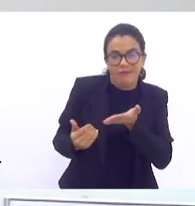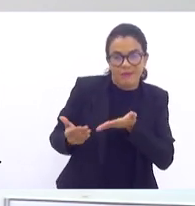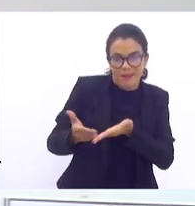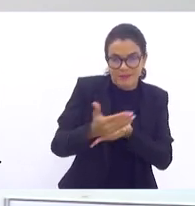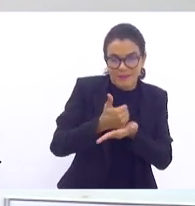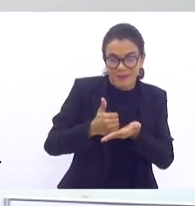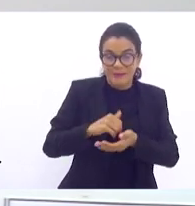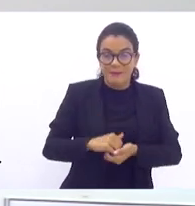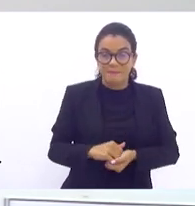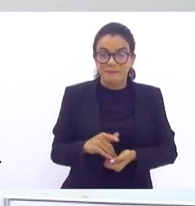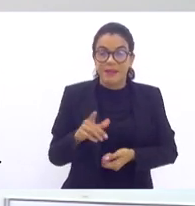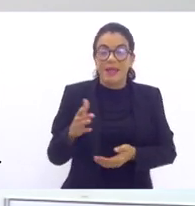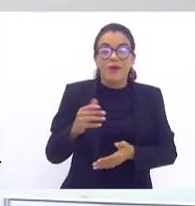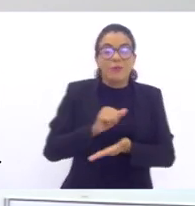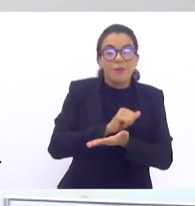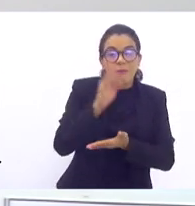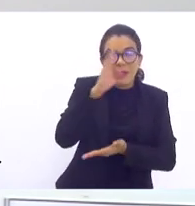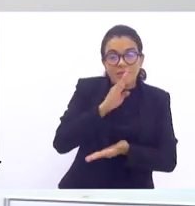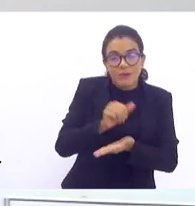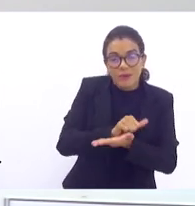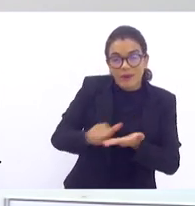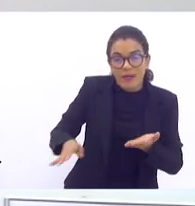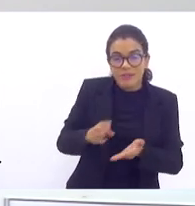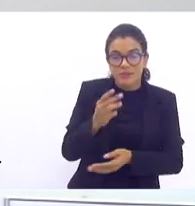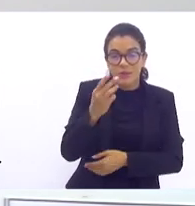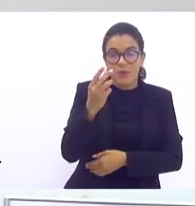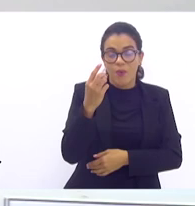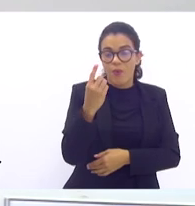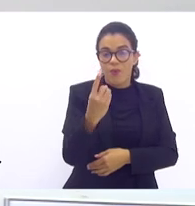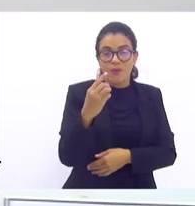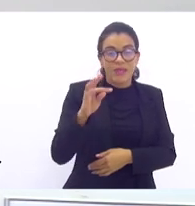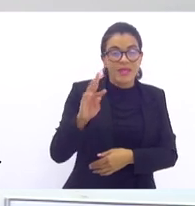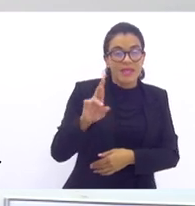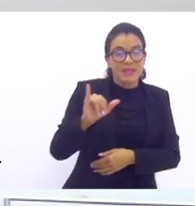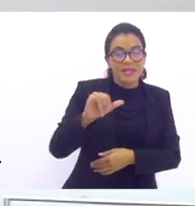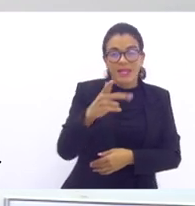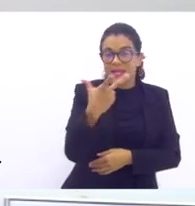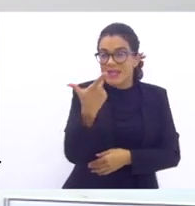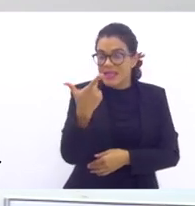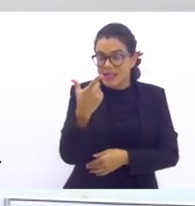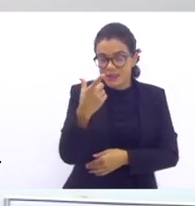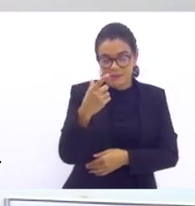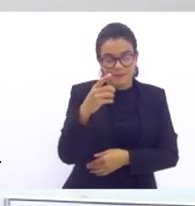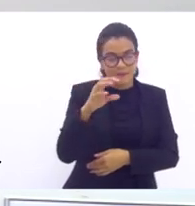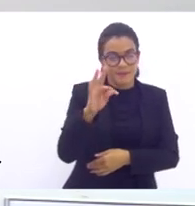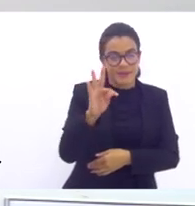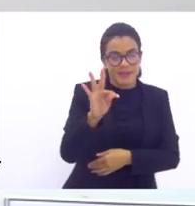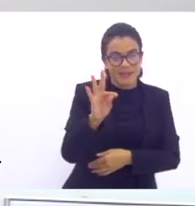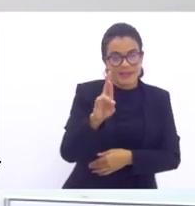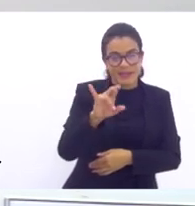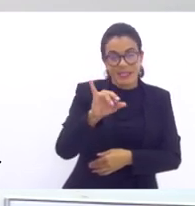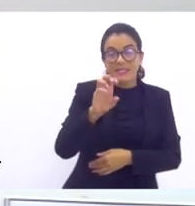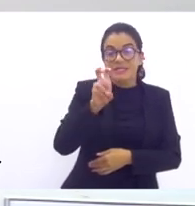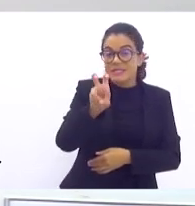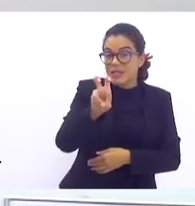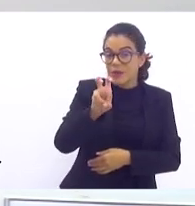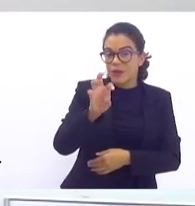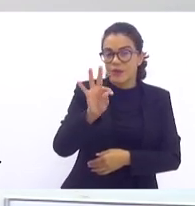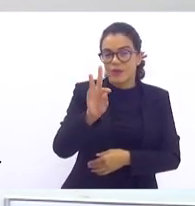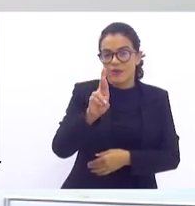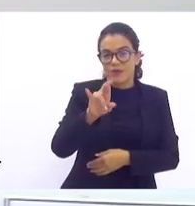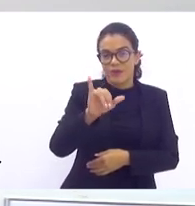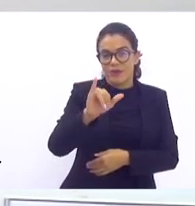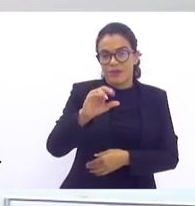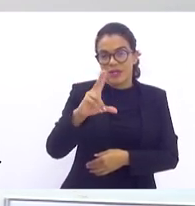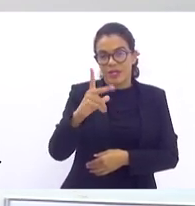trilhão por ano né dentro de um orçamento de cinco centrilhões é